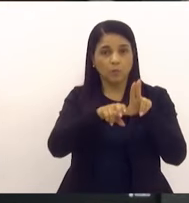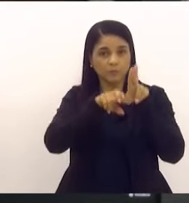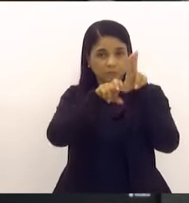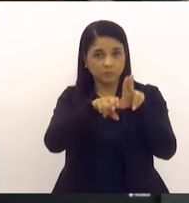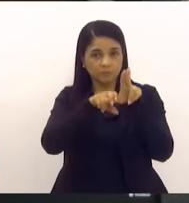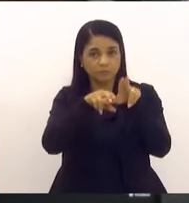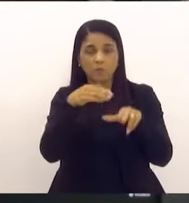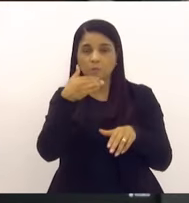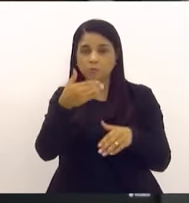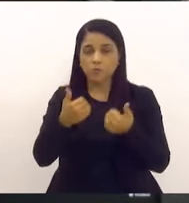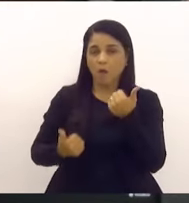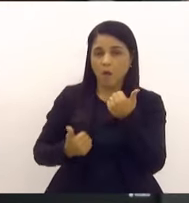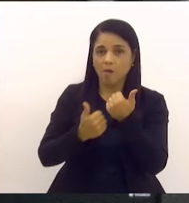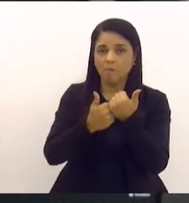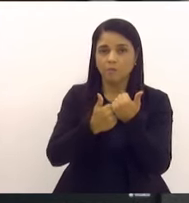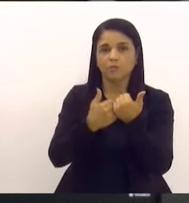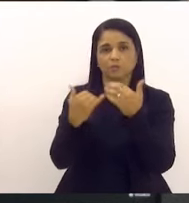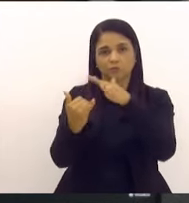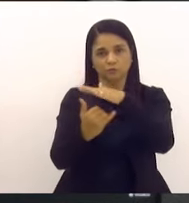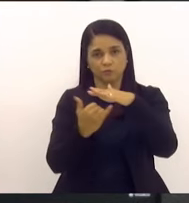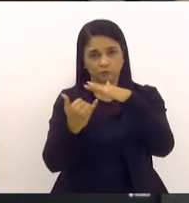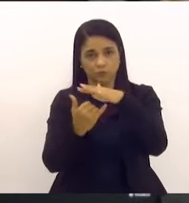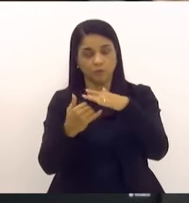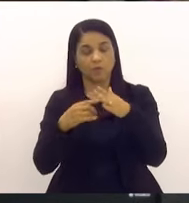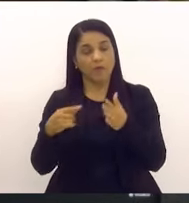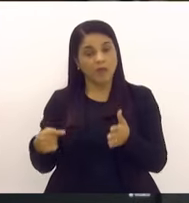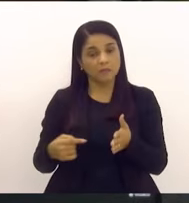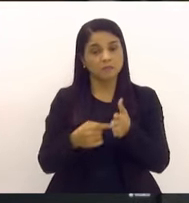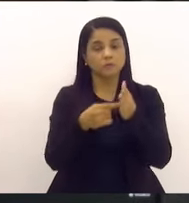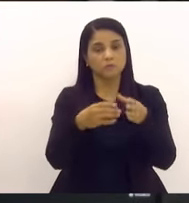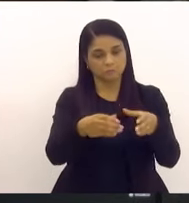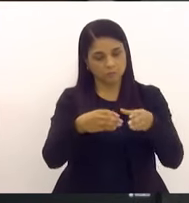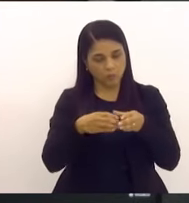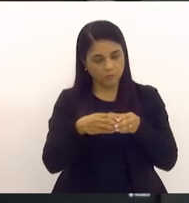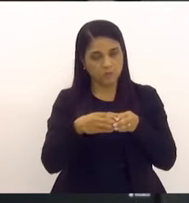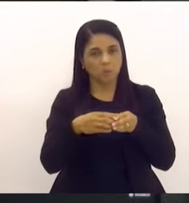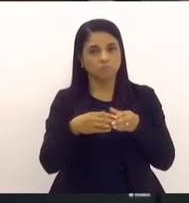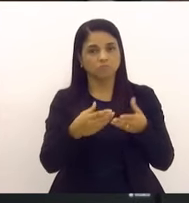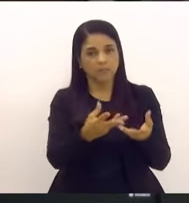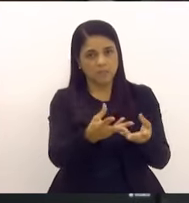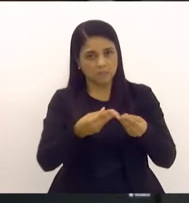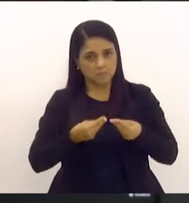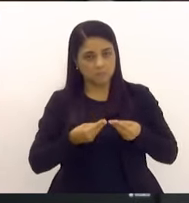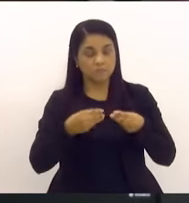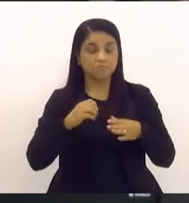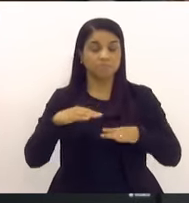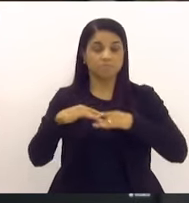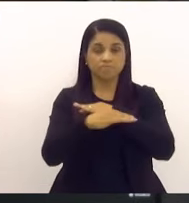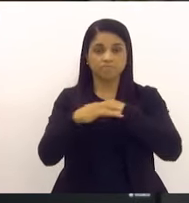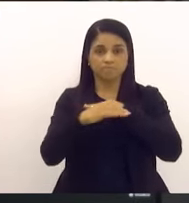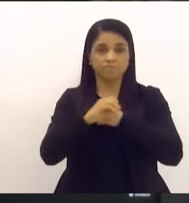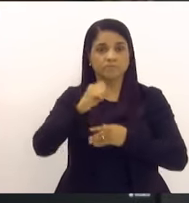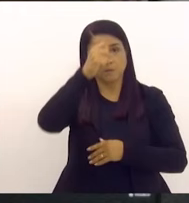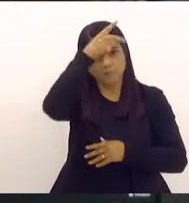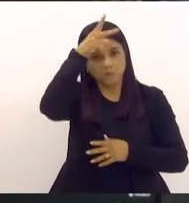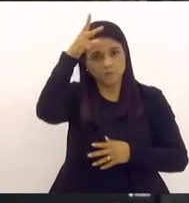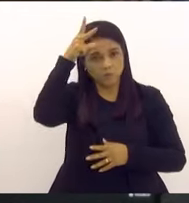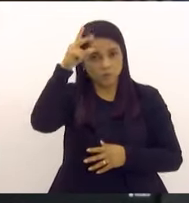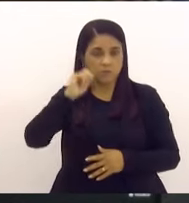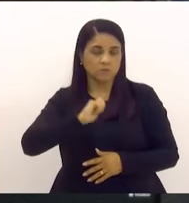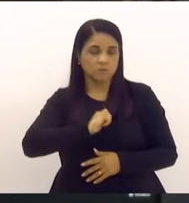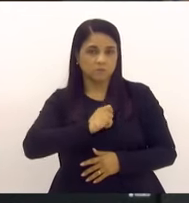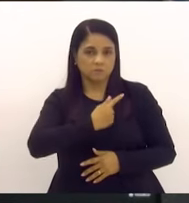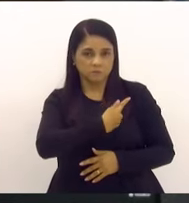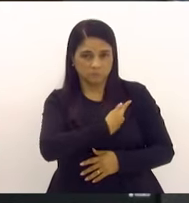com a denúncia que chegou até essa comissão, é de que a cidade, de que o poder institucional, que a Prefeitura de São Gonçalo